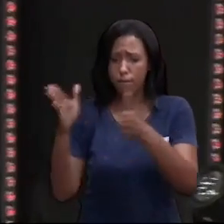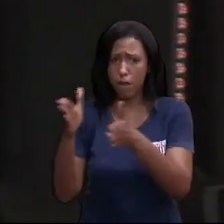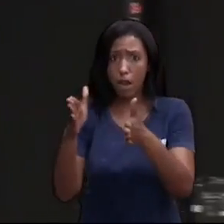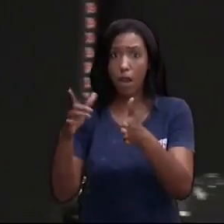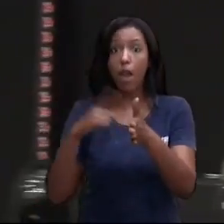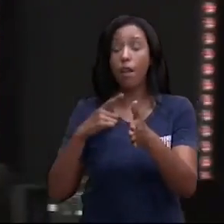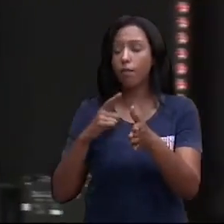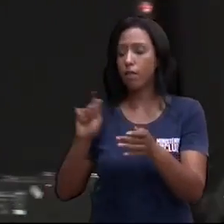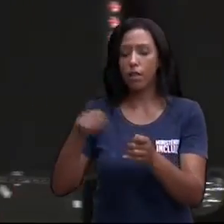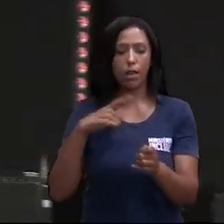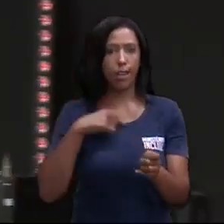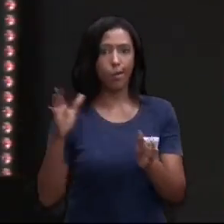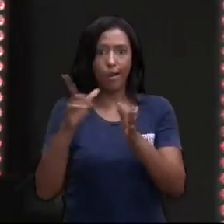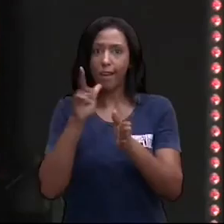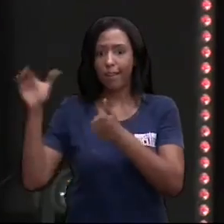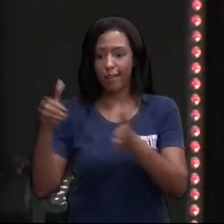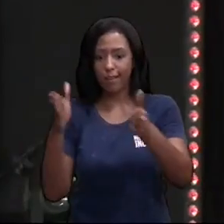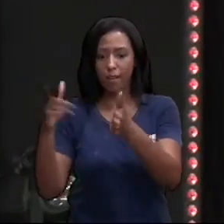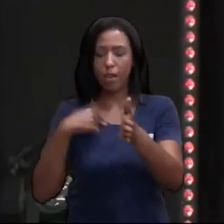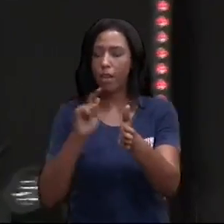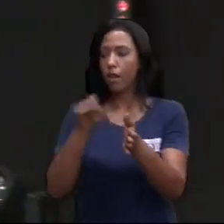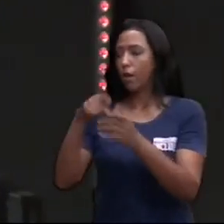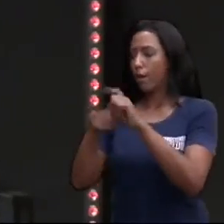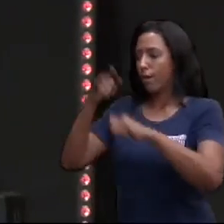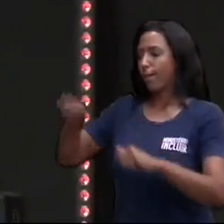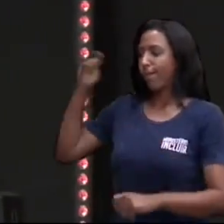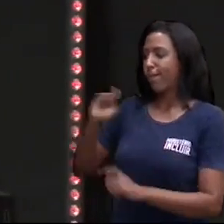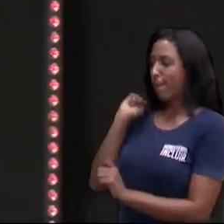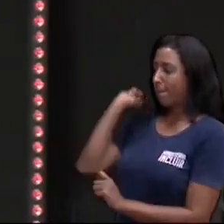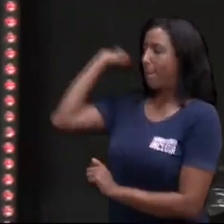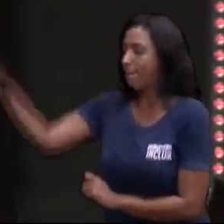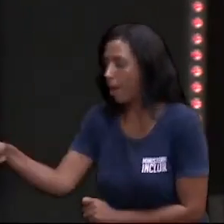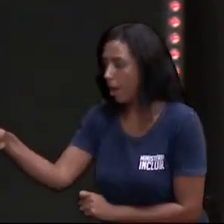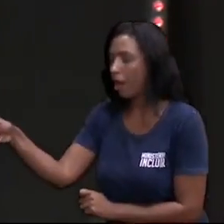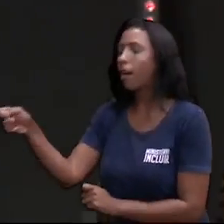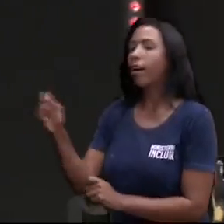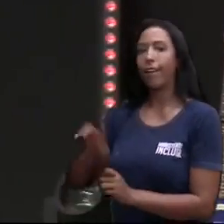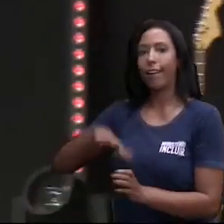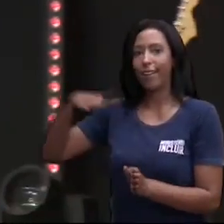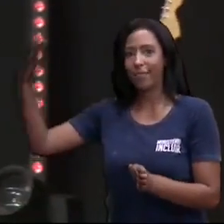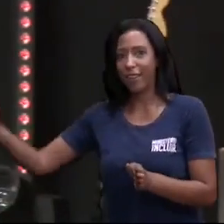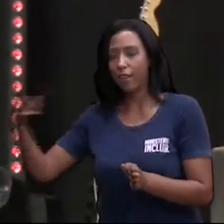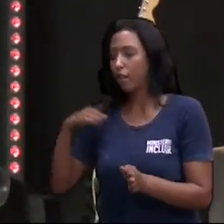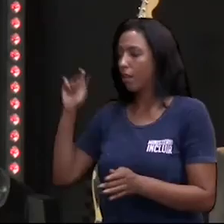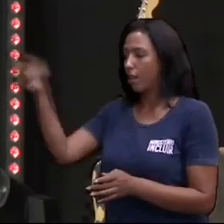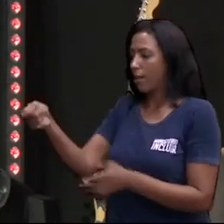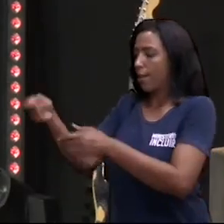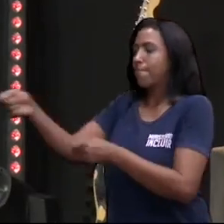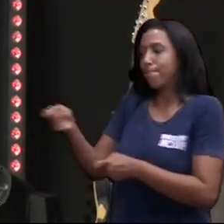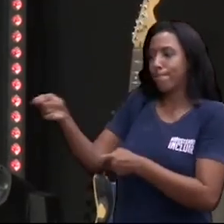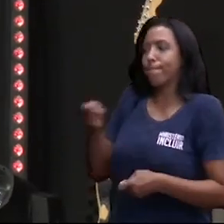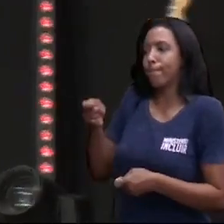no rima vai puxando a corda vai puxando acorda e acorda tá amarrado em você você não ser arrastado e como que a gente